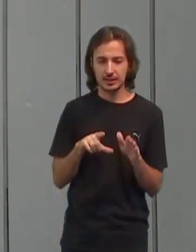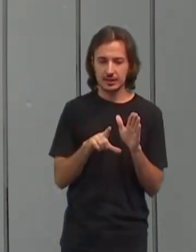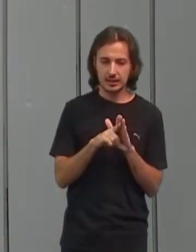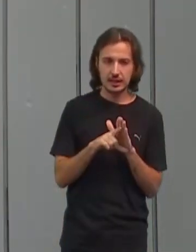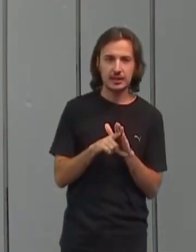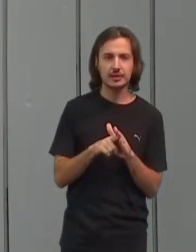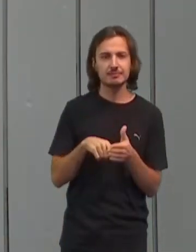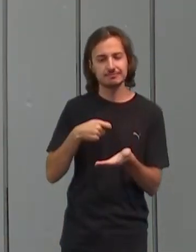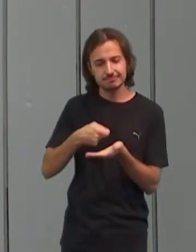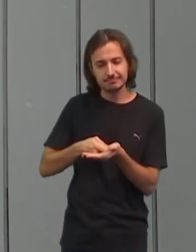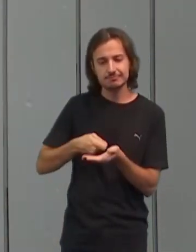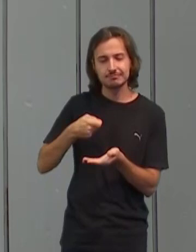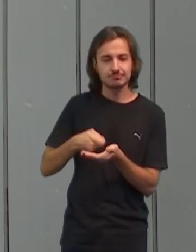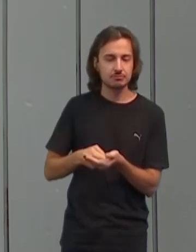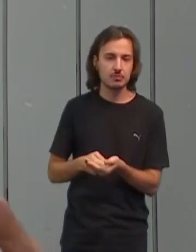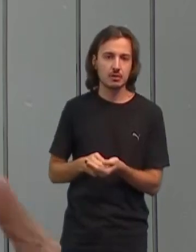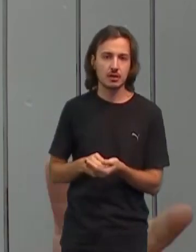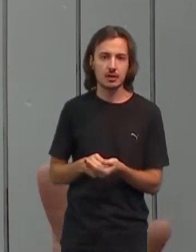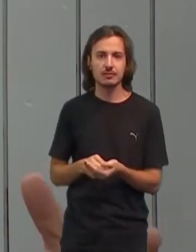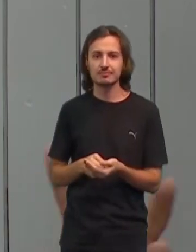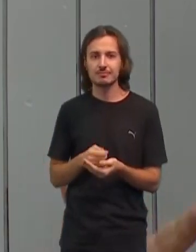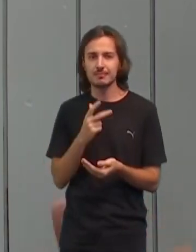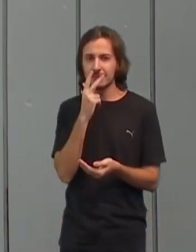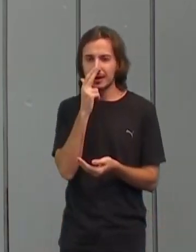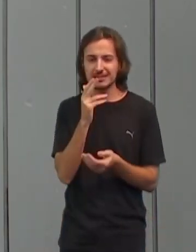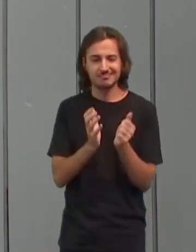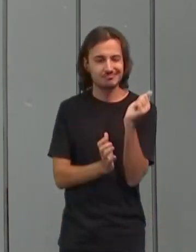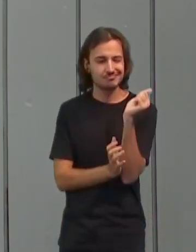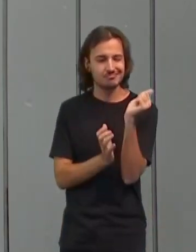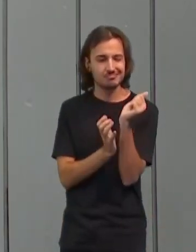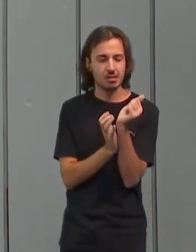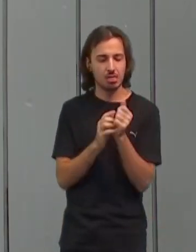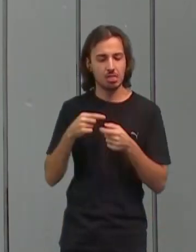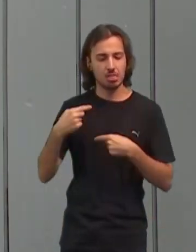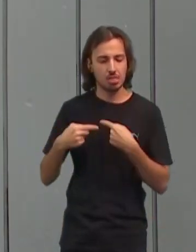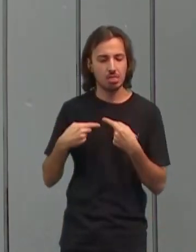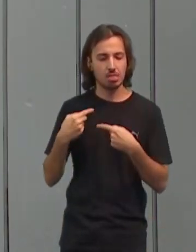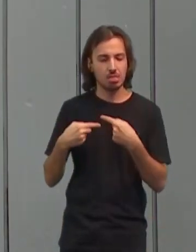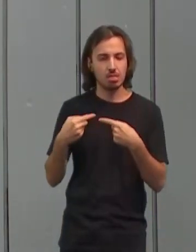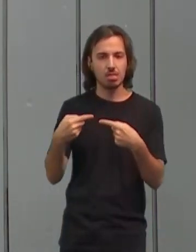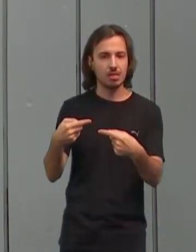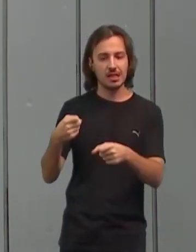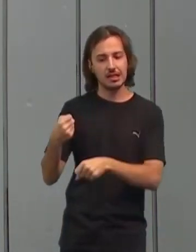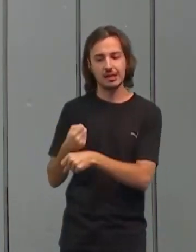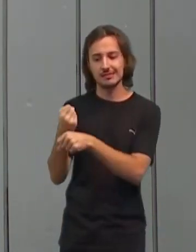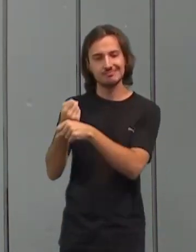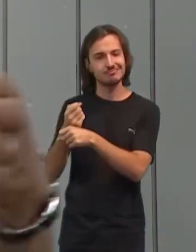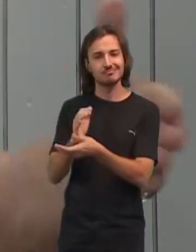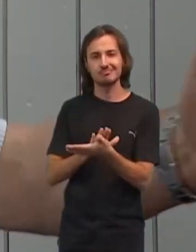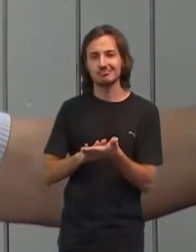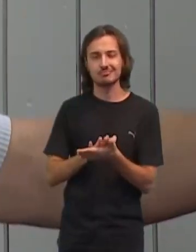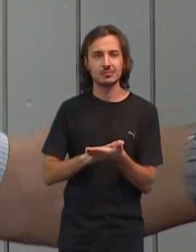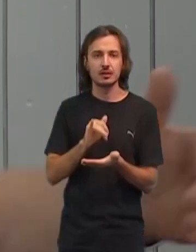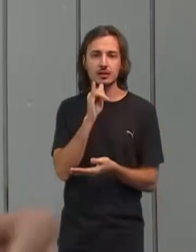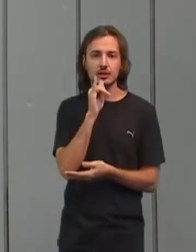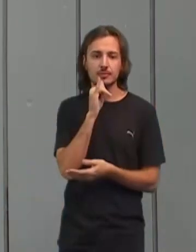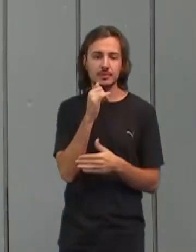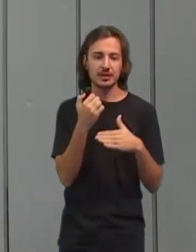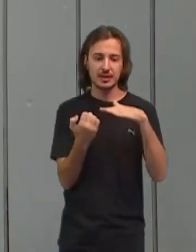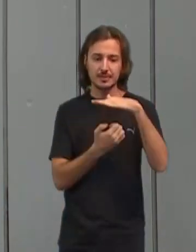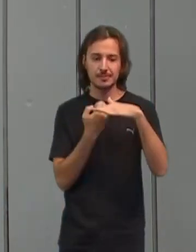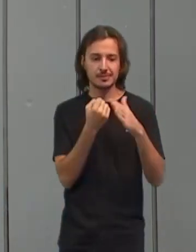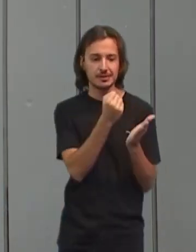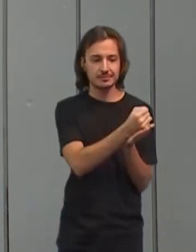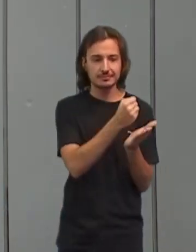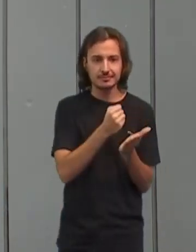reformada. Prefeitura é uma questão burocrática demais para você contratar uma empresa para fazer. Eu mandei para o Santos Dumont R$300 mil. Aí